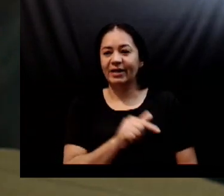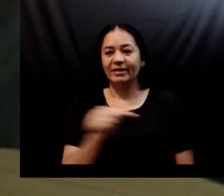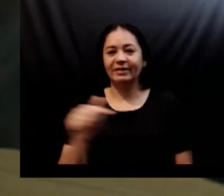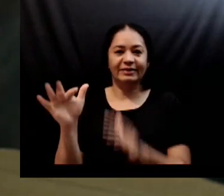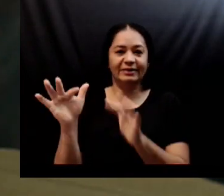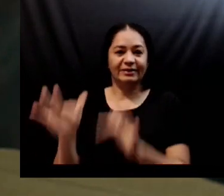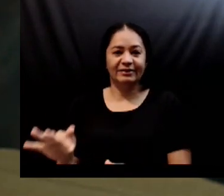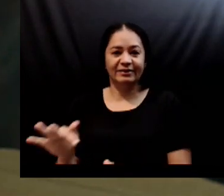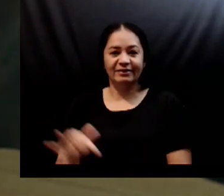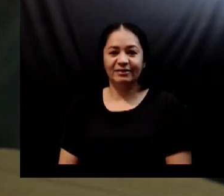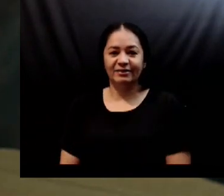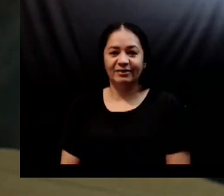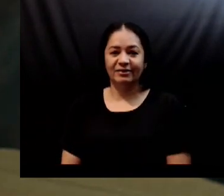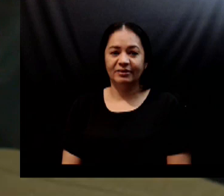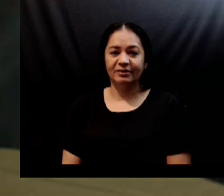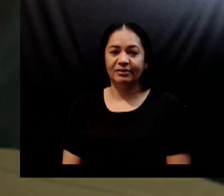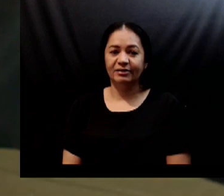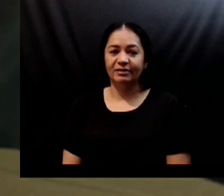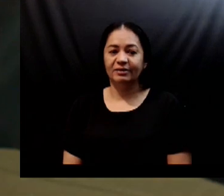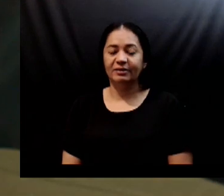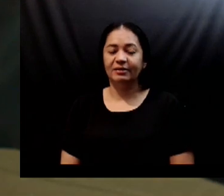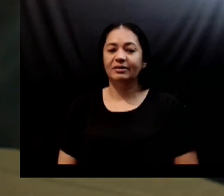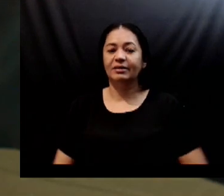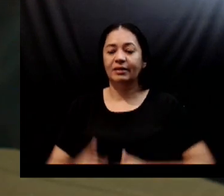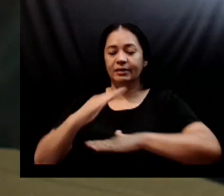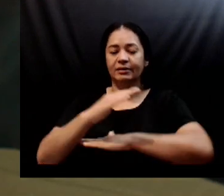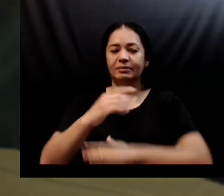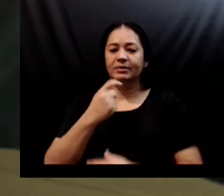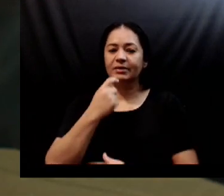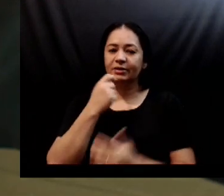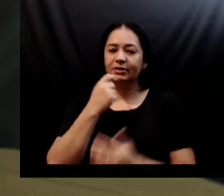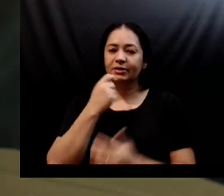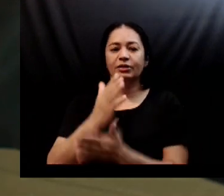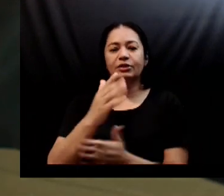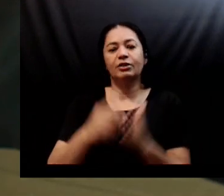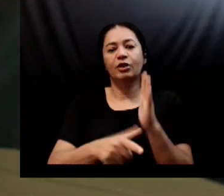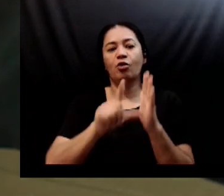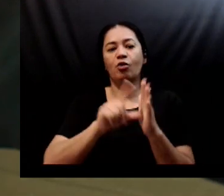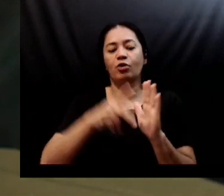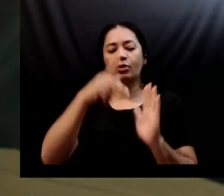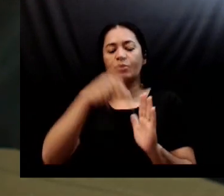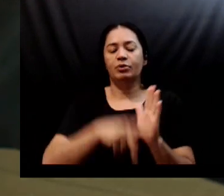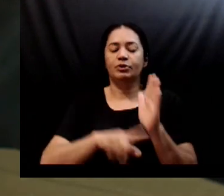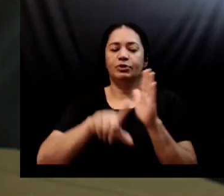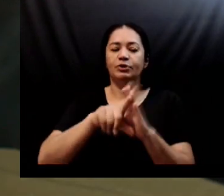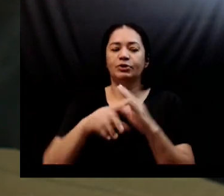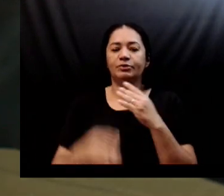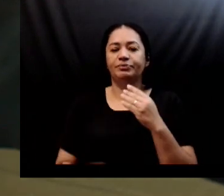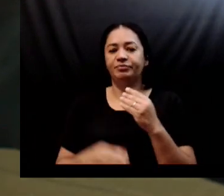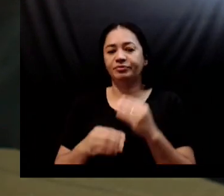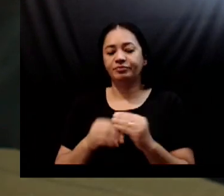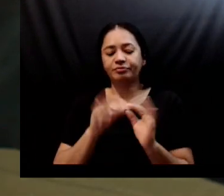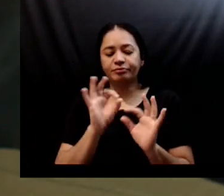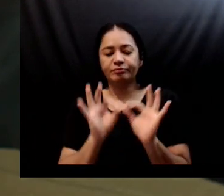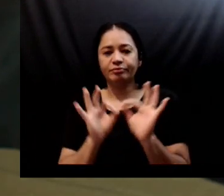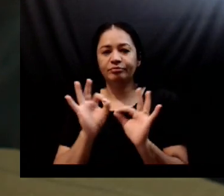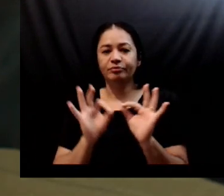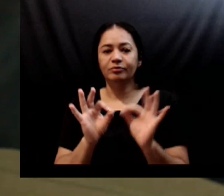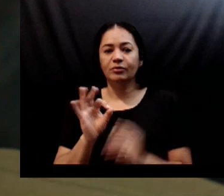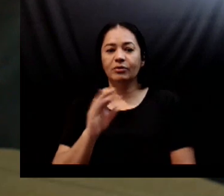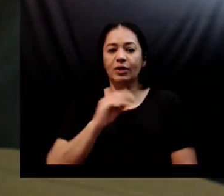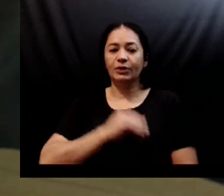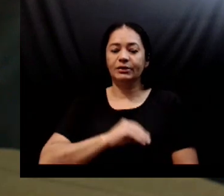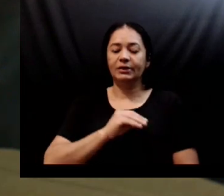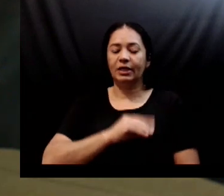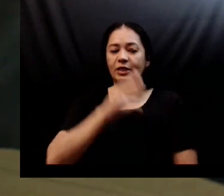lá, gente. Olha, a Câmara de Campinas aprovou ontem o projeto de lei complementar de reajuste dos servidores municipais. O salário